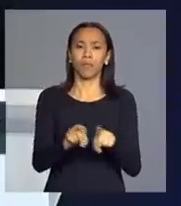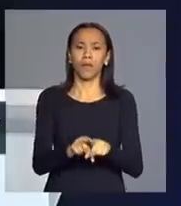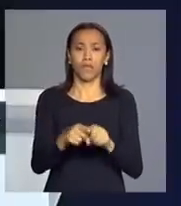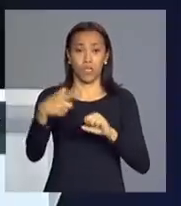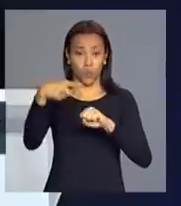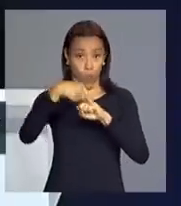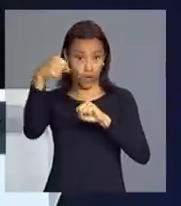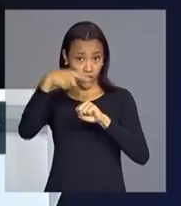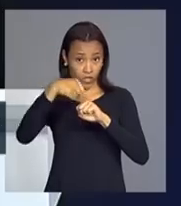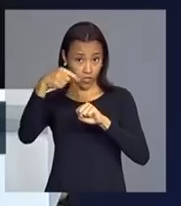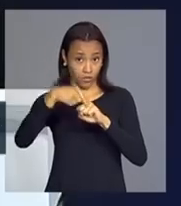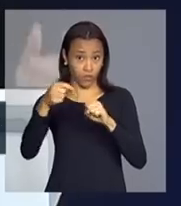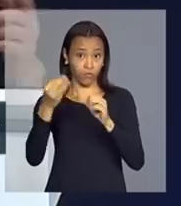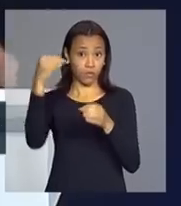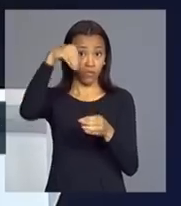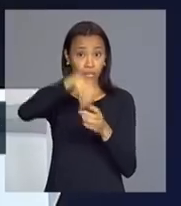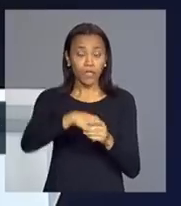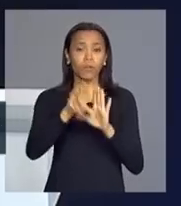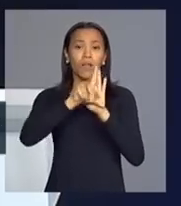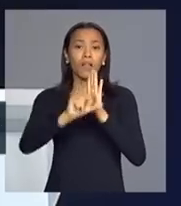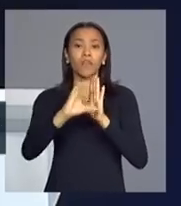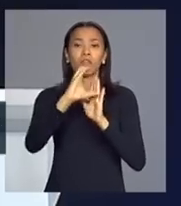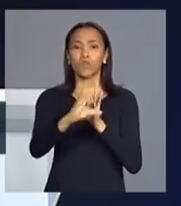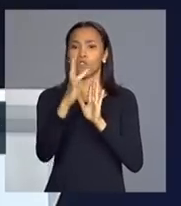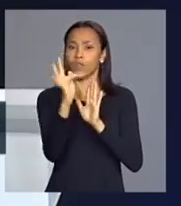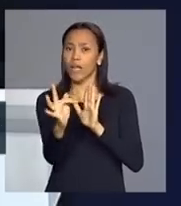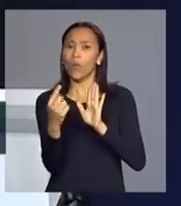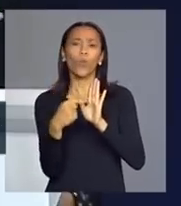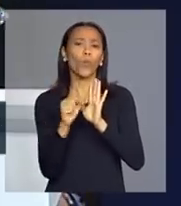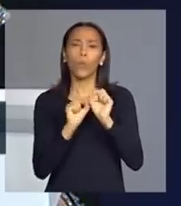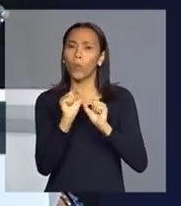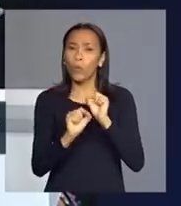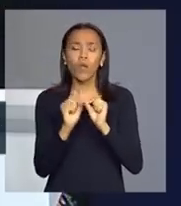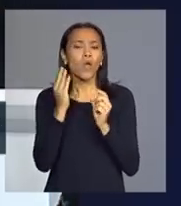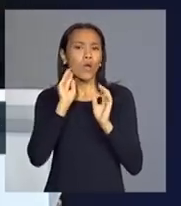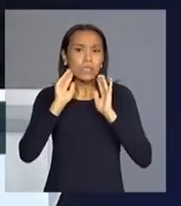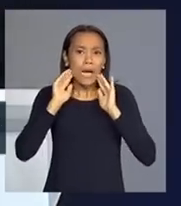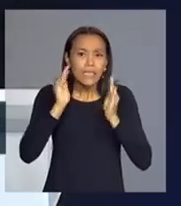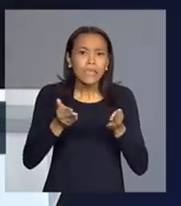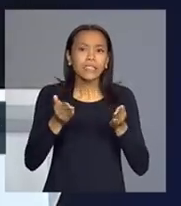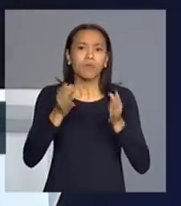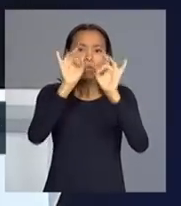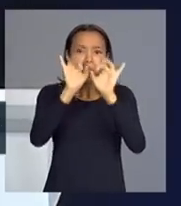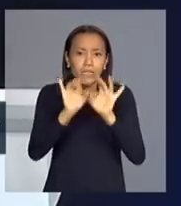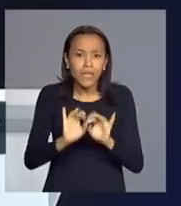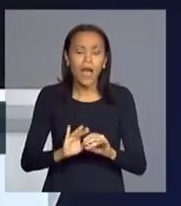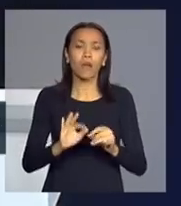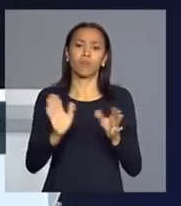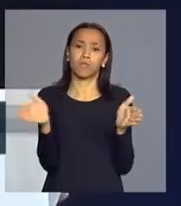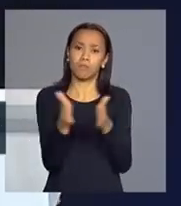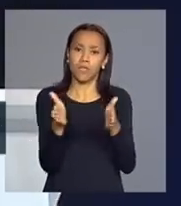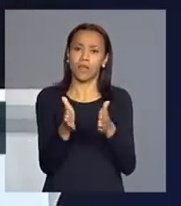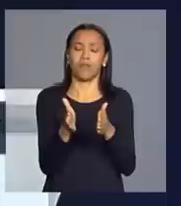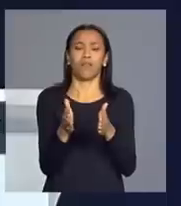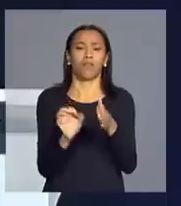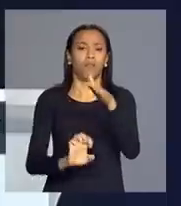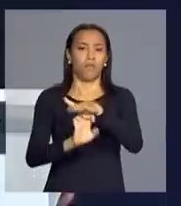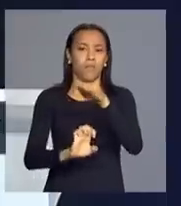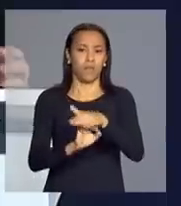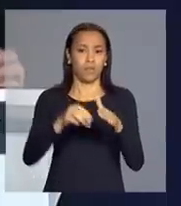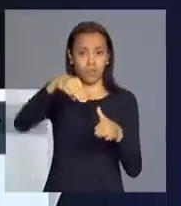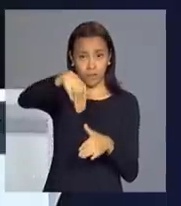artigo da Constituição, que consegue tratamento diferenciado para as micro e para as pequenas empresas. Ele